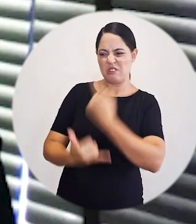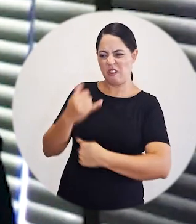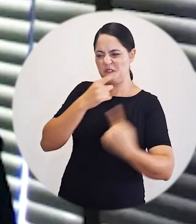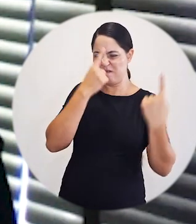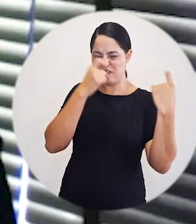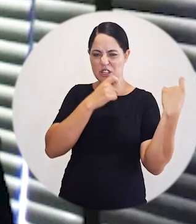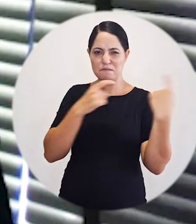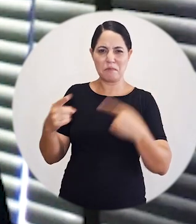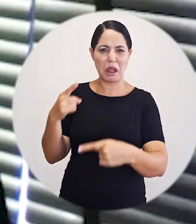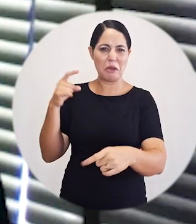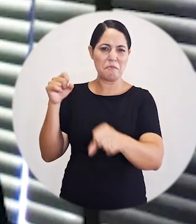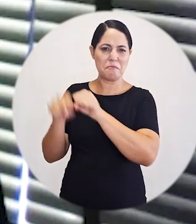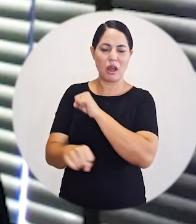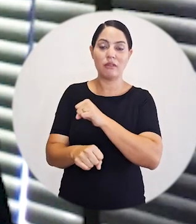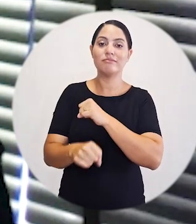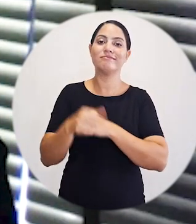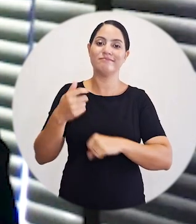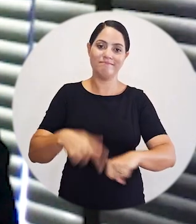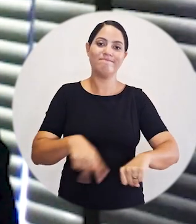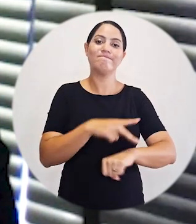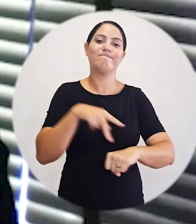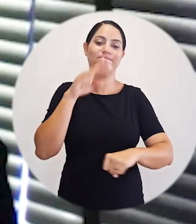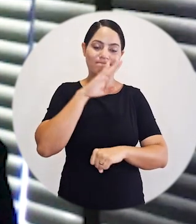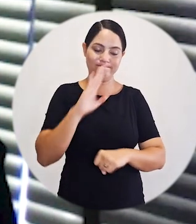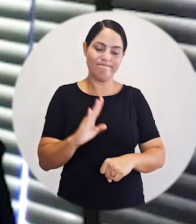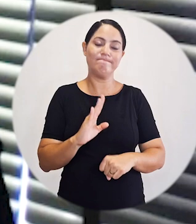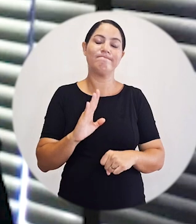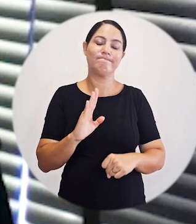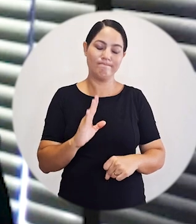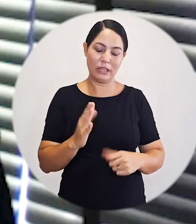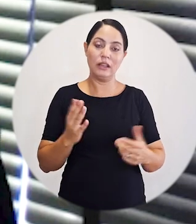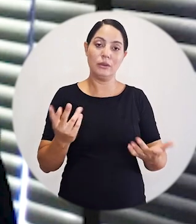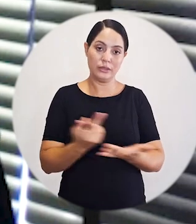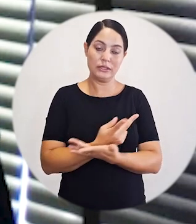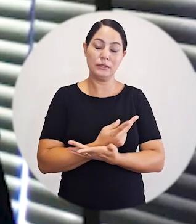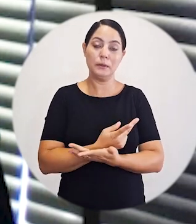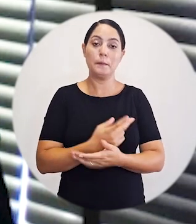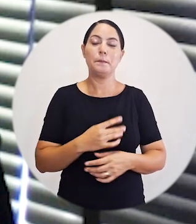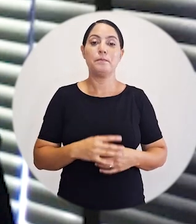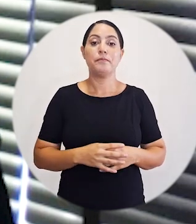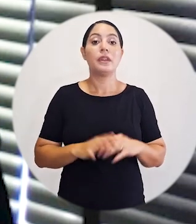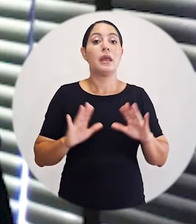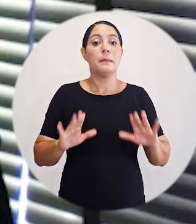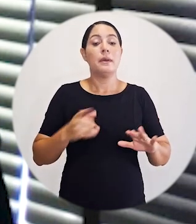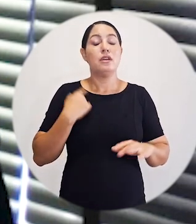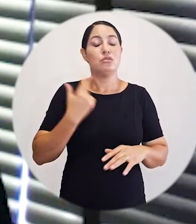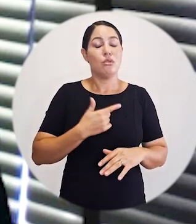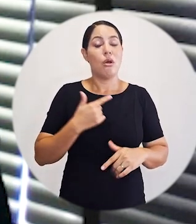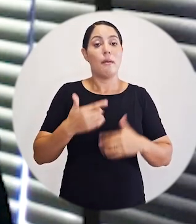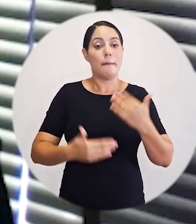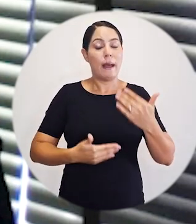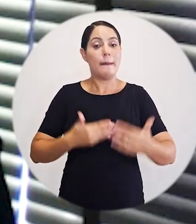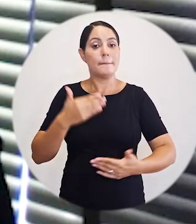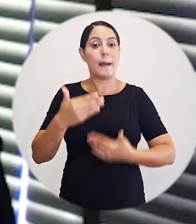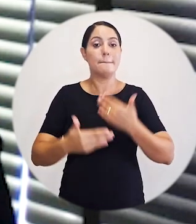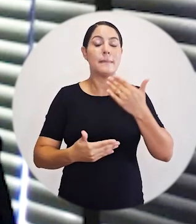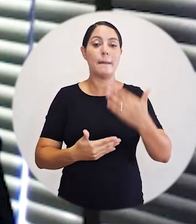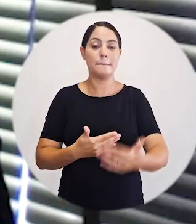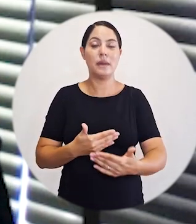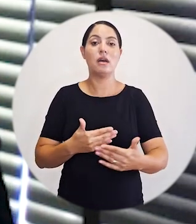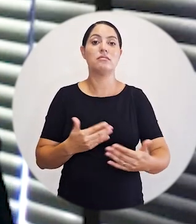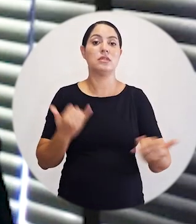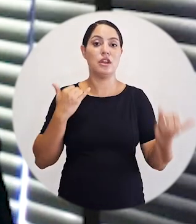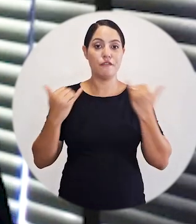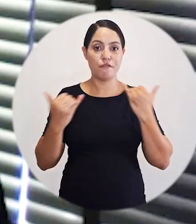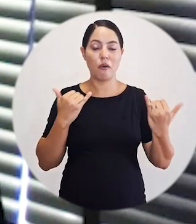terceiro, pode ser vitimado com a sua vida, como tem acontecido no Brasil. Os avanços nossos, além da educacional, além de